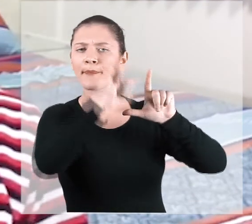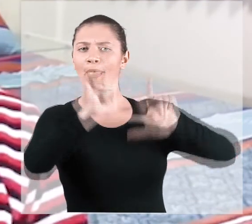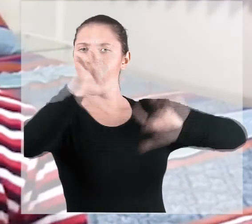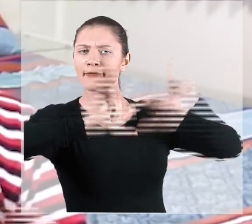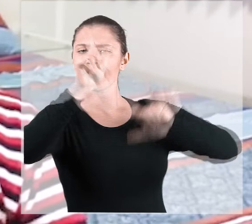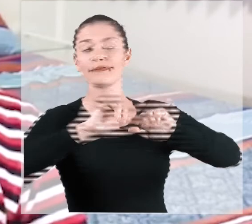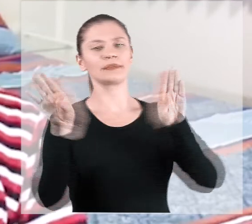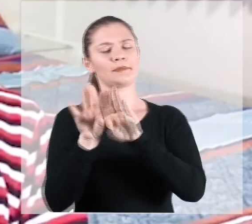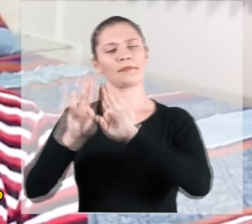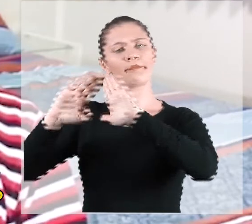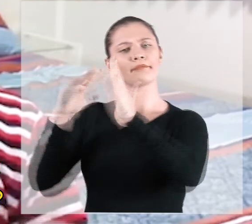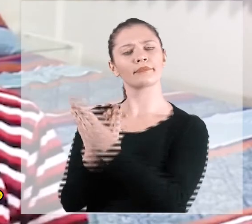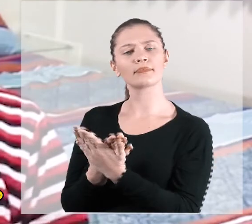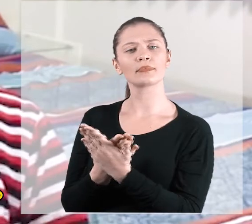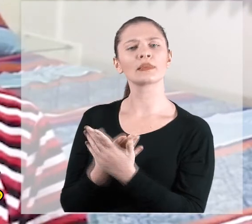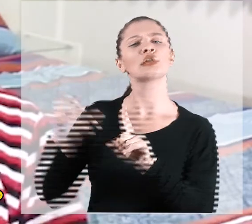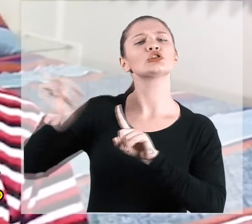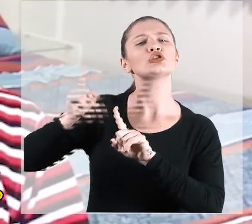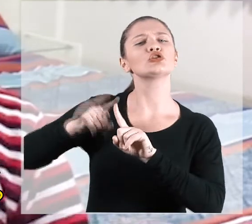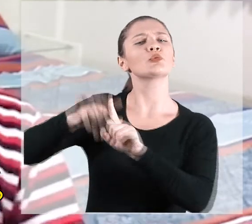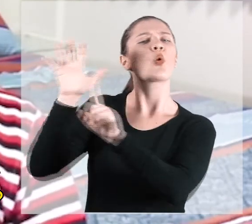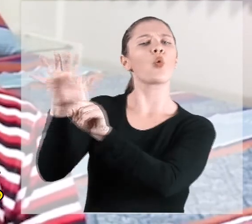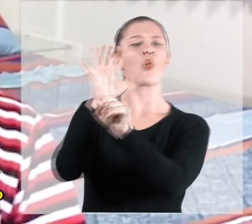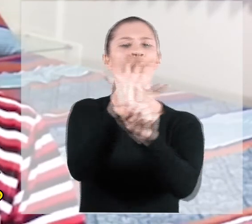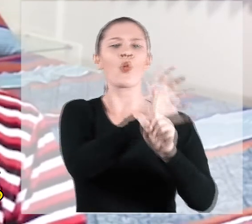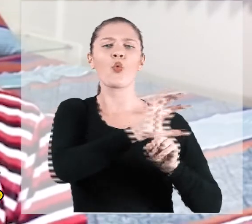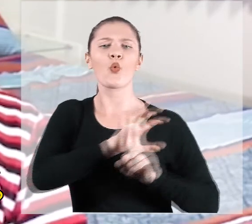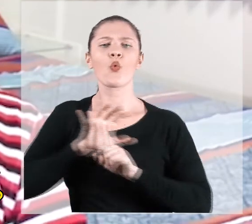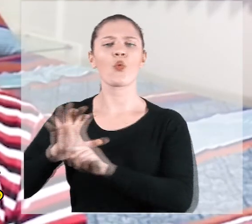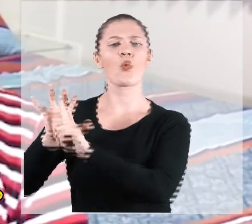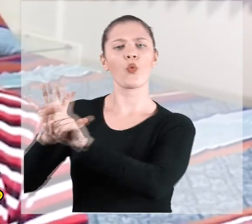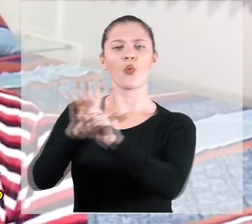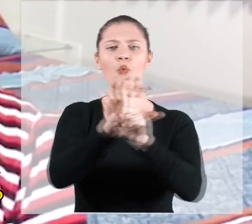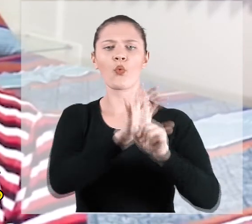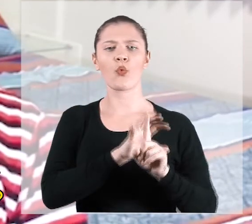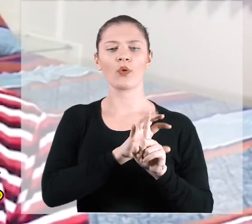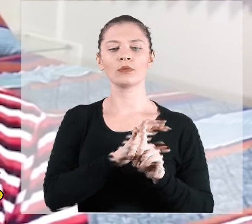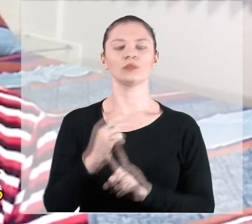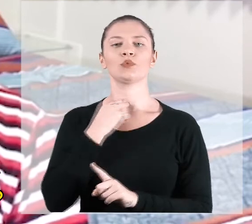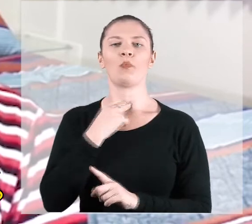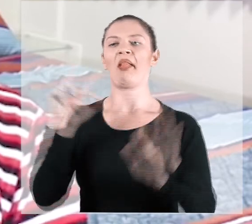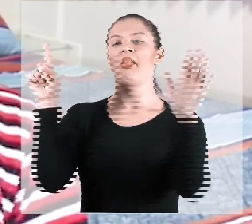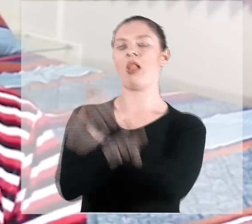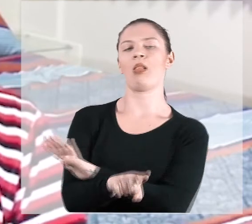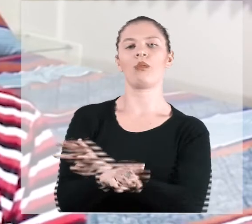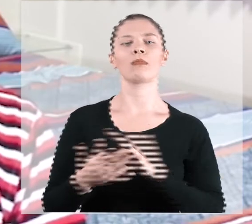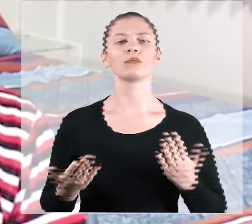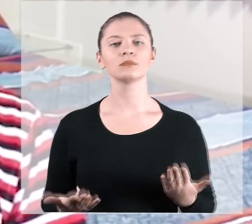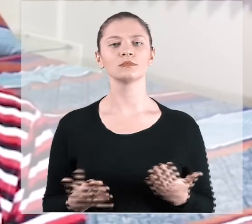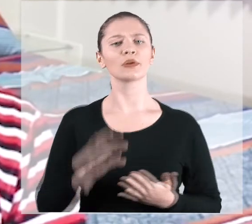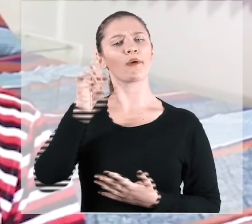da escola e tal, e que tipo de influência é essa que não pode ser questionada. Então aqui é